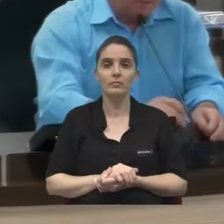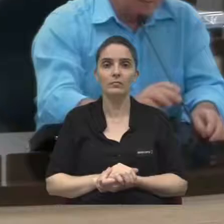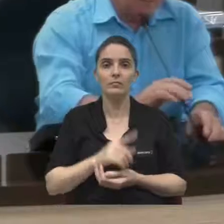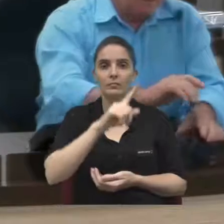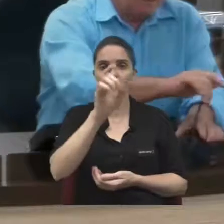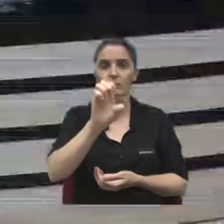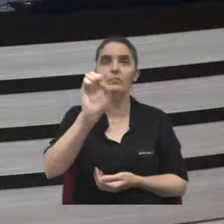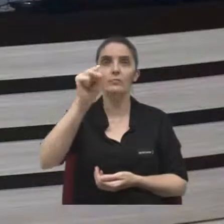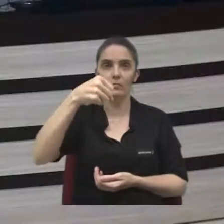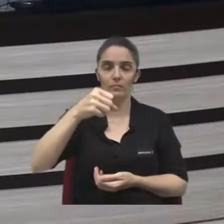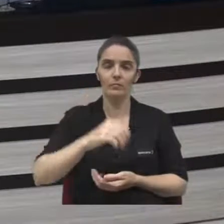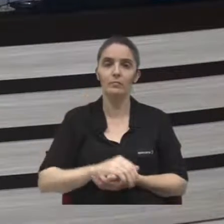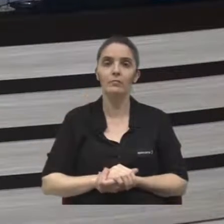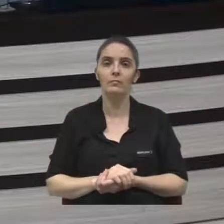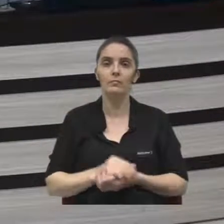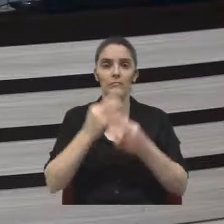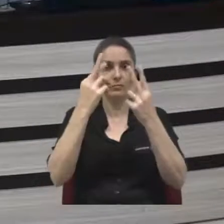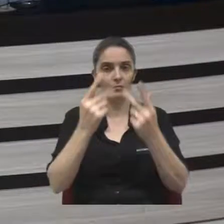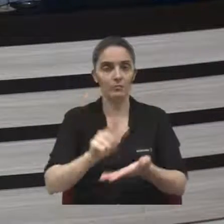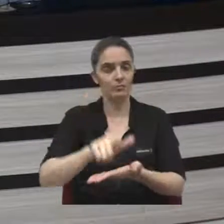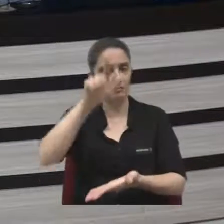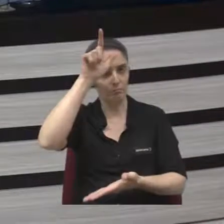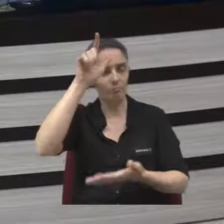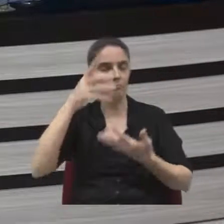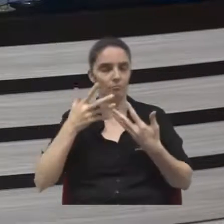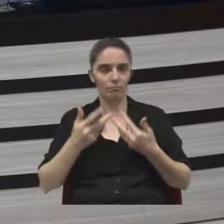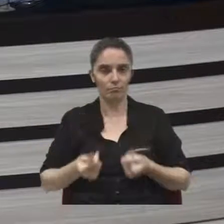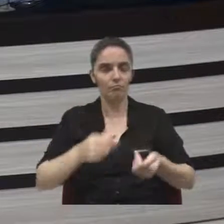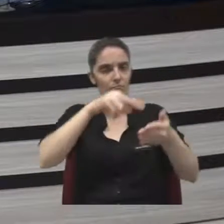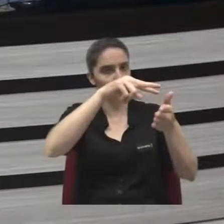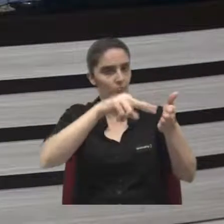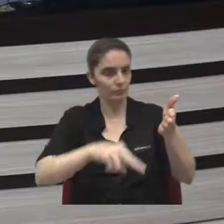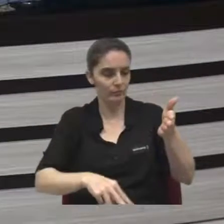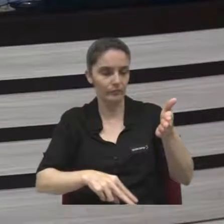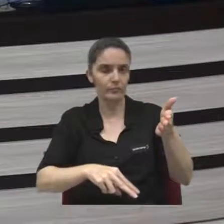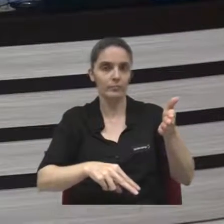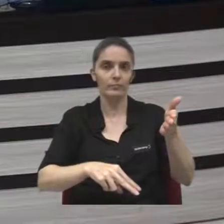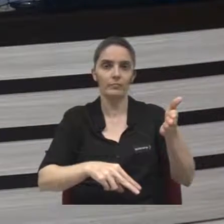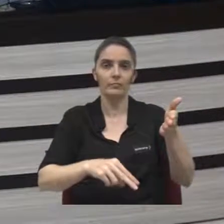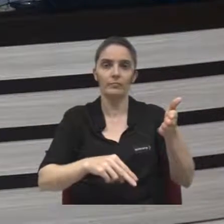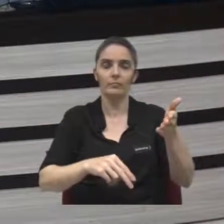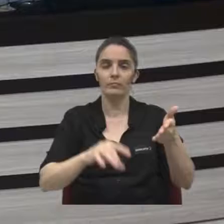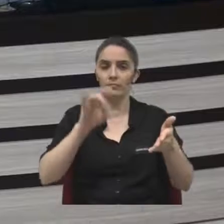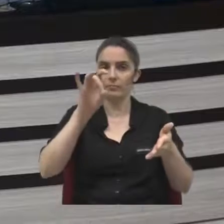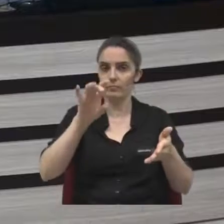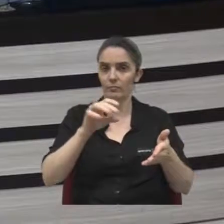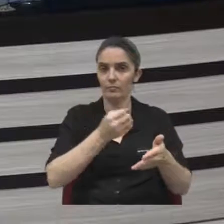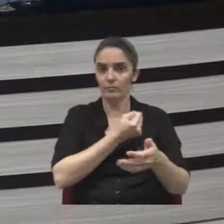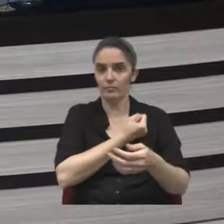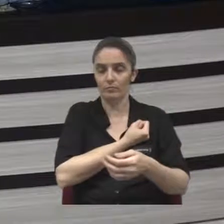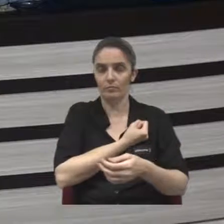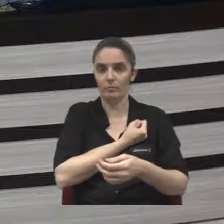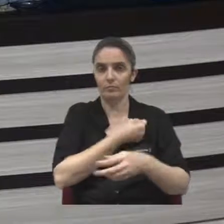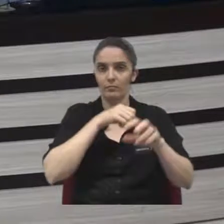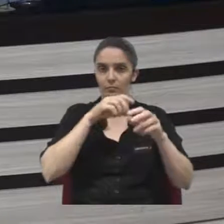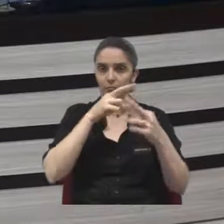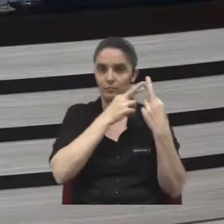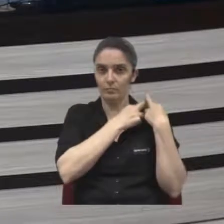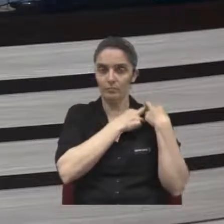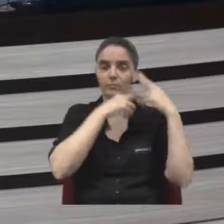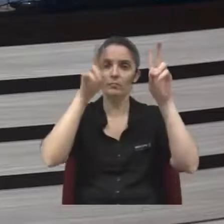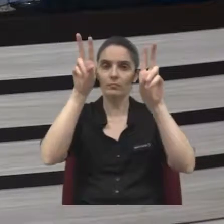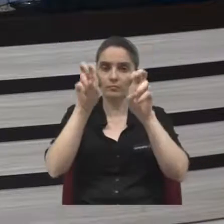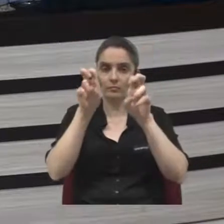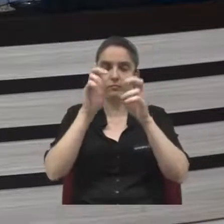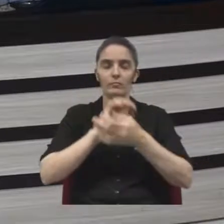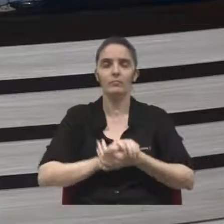Sim. Conforme deliberado pelos líderes, passaremos agora a leitura dos requerimentos apenas do número, do autor e da emenda. Primeiro secretário